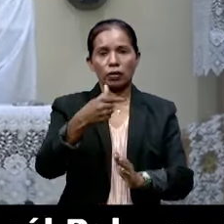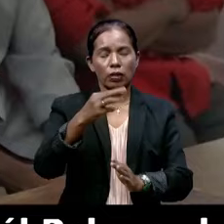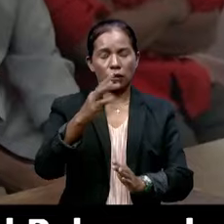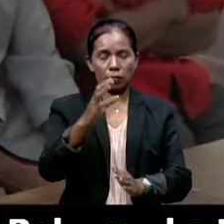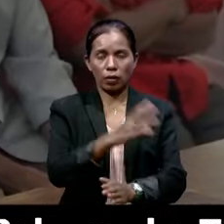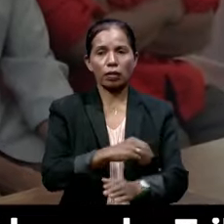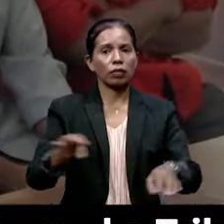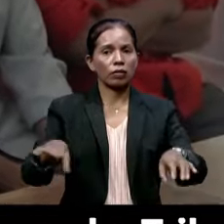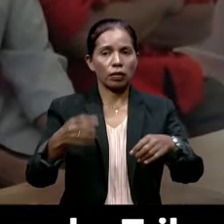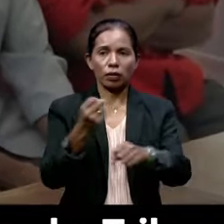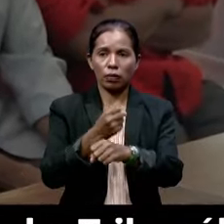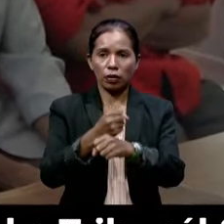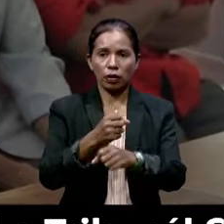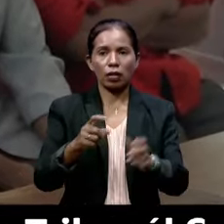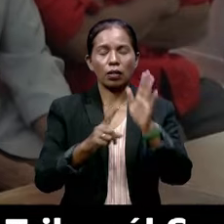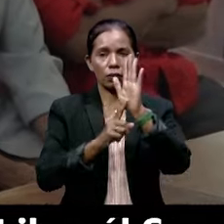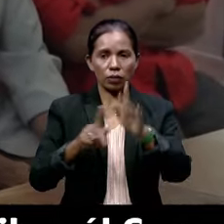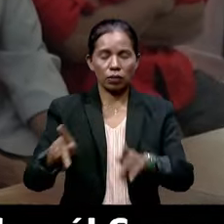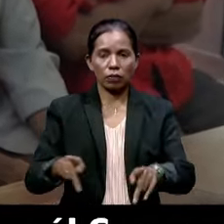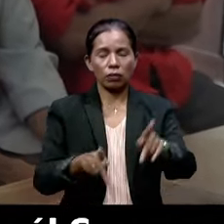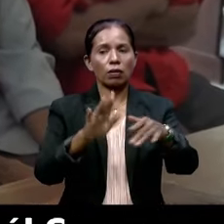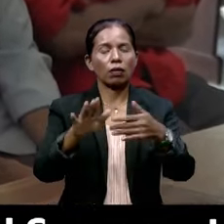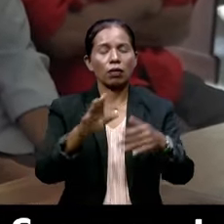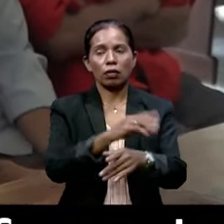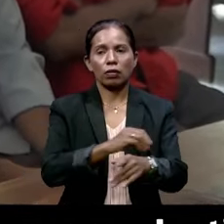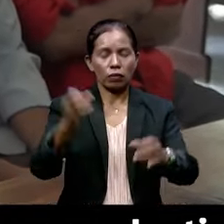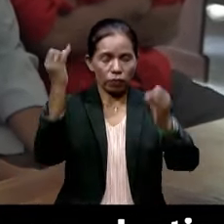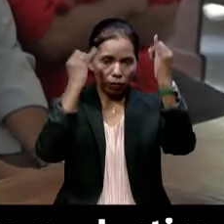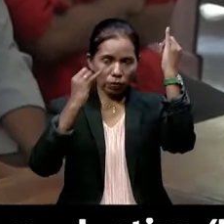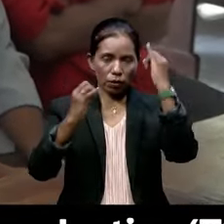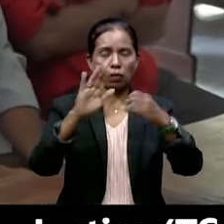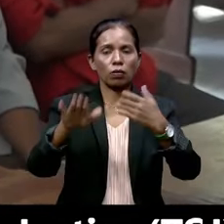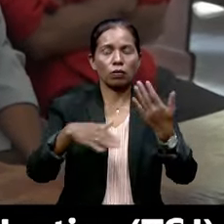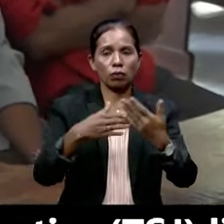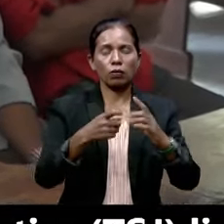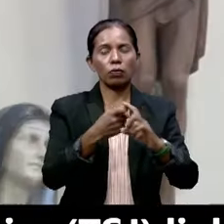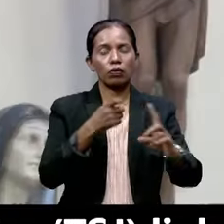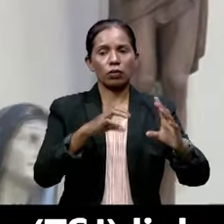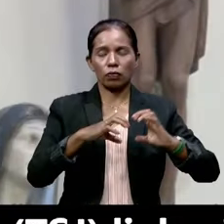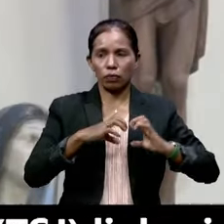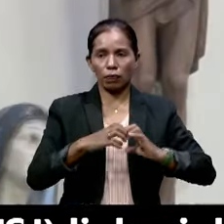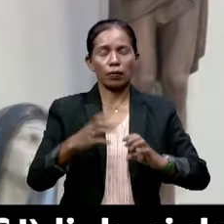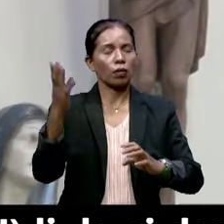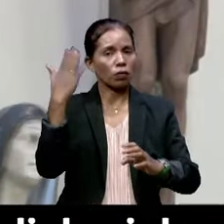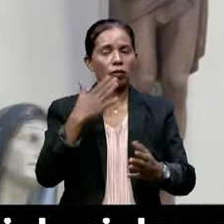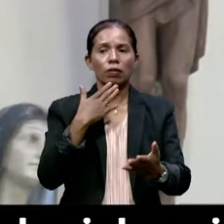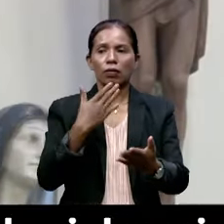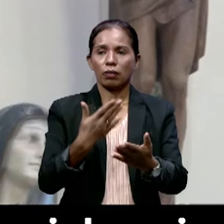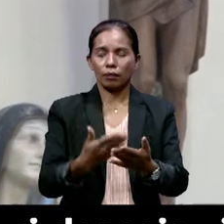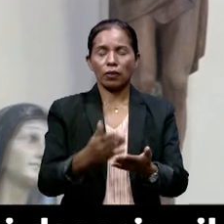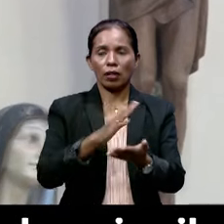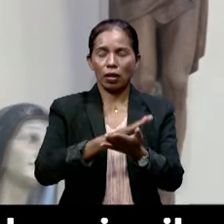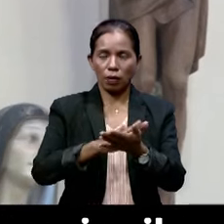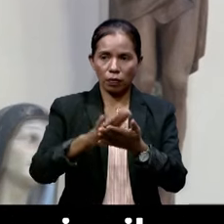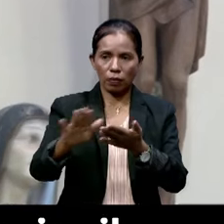atu esforço lutan publica informação sira husi fuan ba fuan. Ulu kliu, laia batida, dia kliu, hamoos